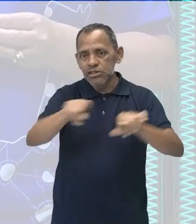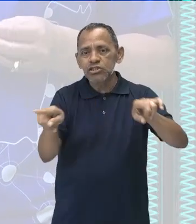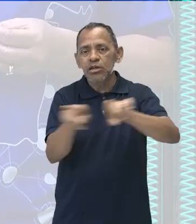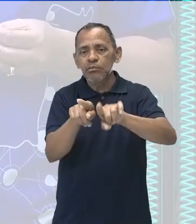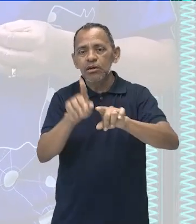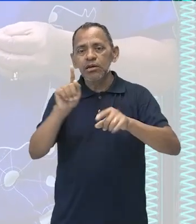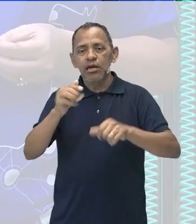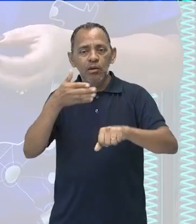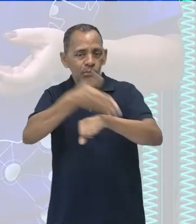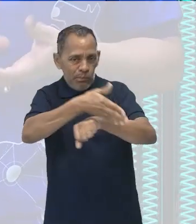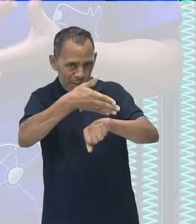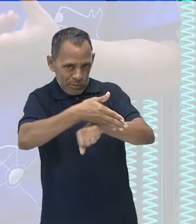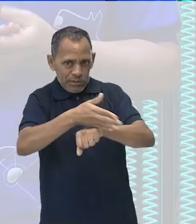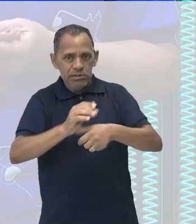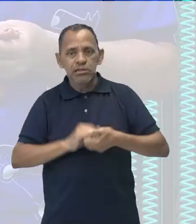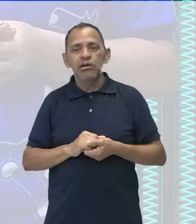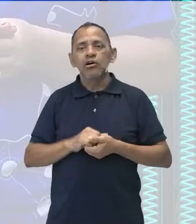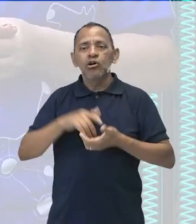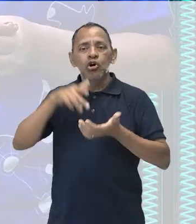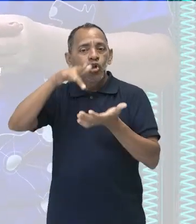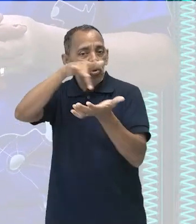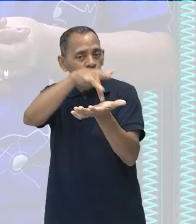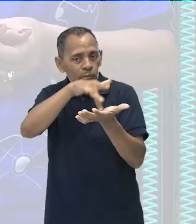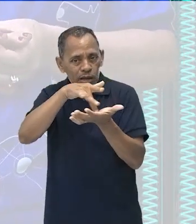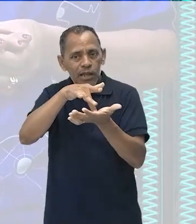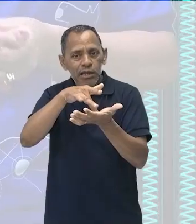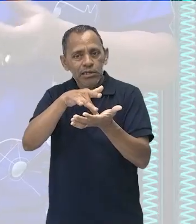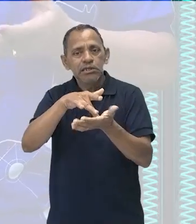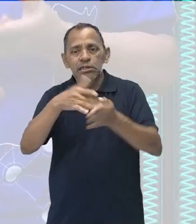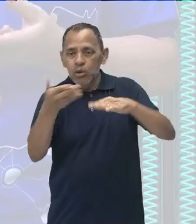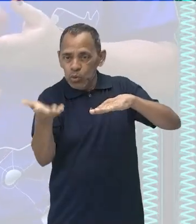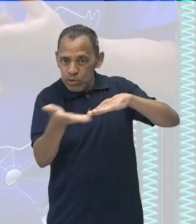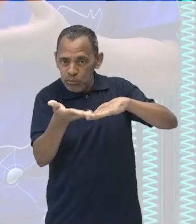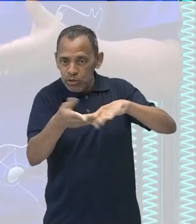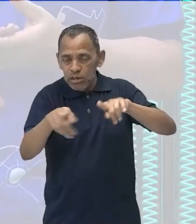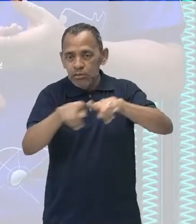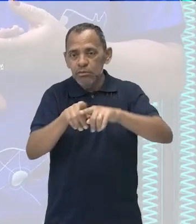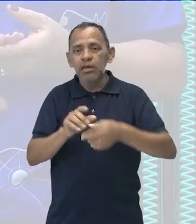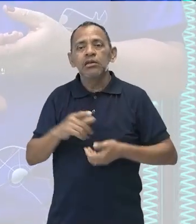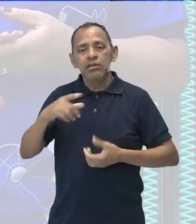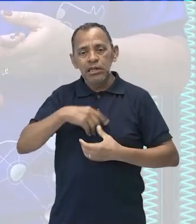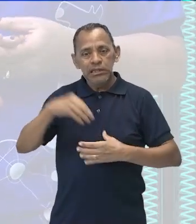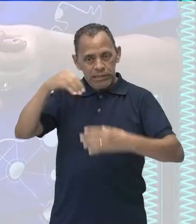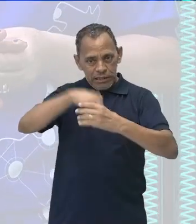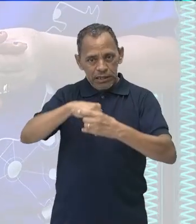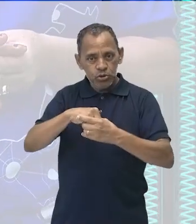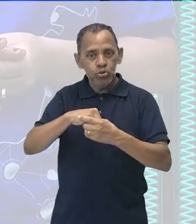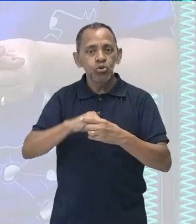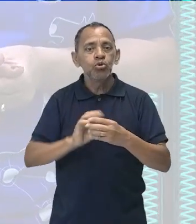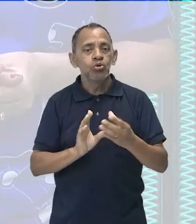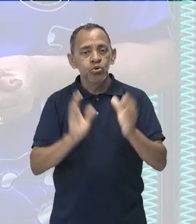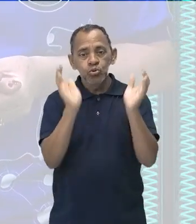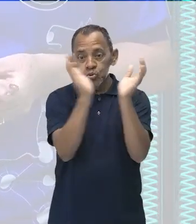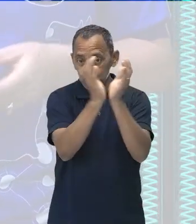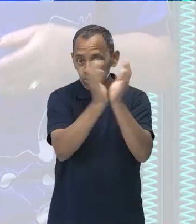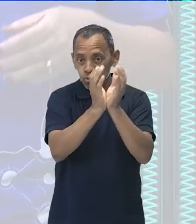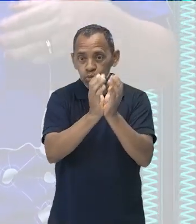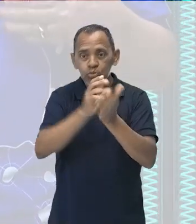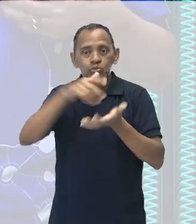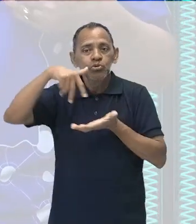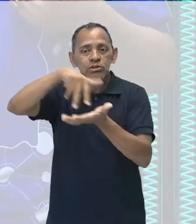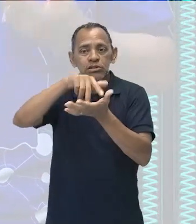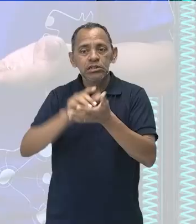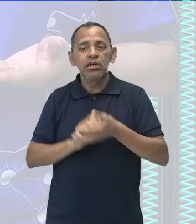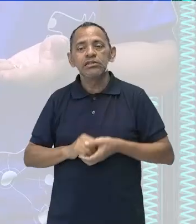uma participação de uma bailarina, né, contemporânea aqui, que faz parte do corpo de dança do Teatro Amazonas. Então,